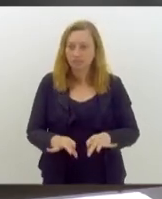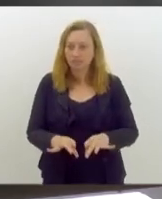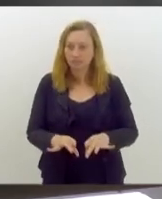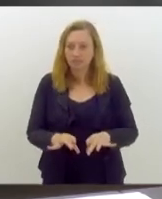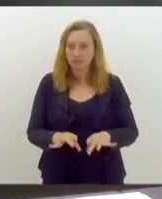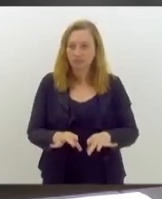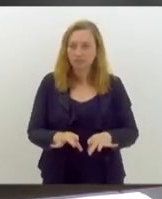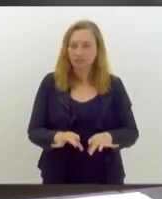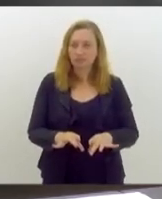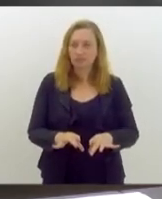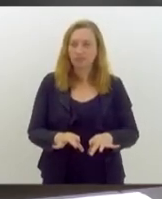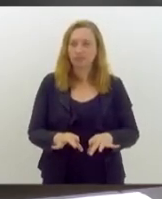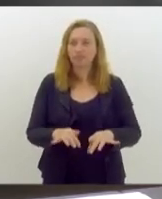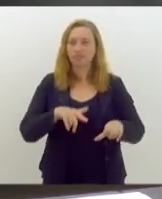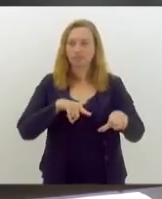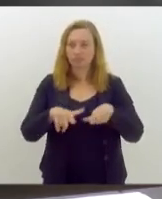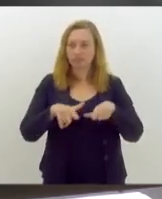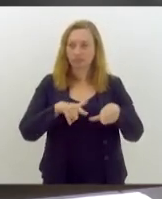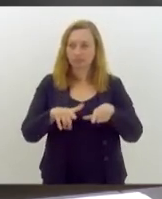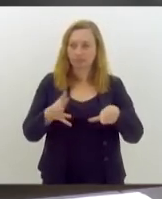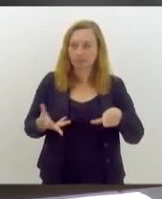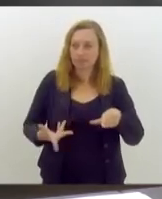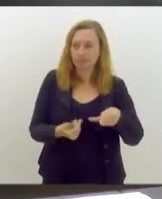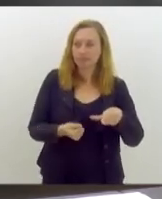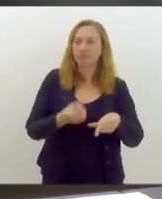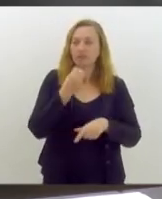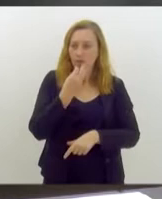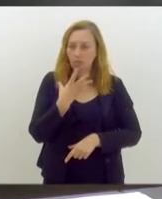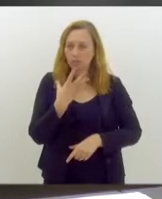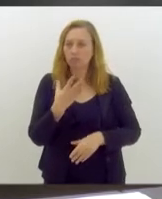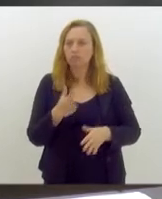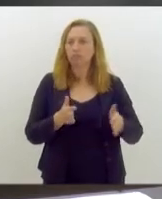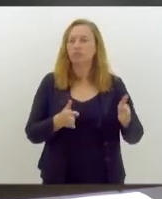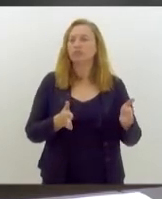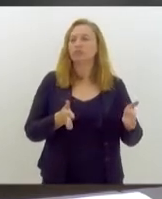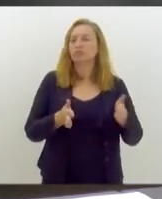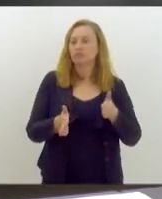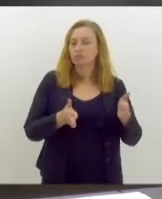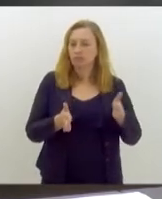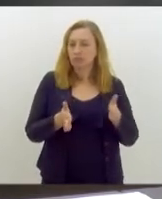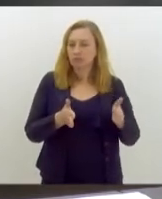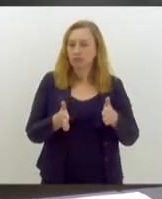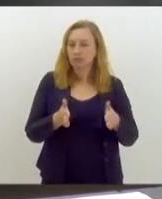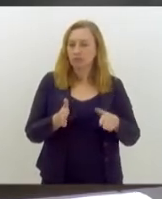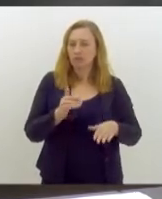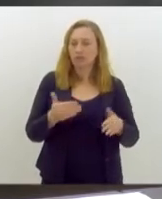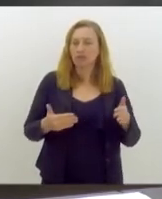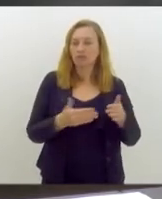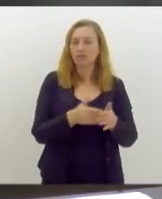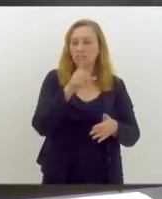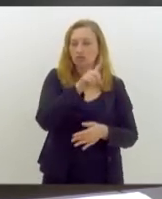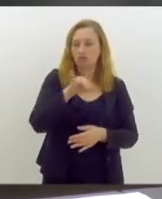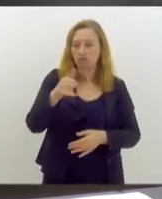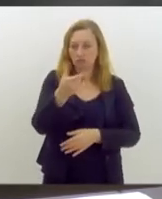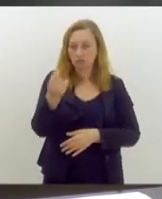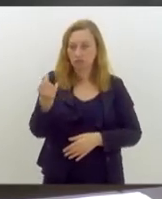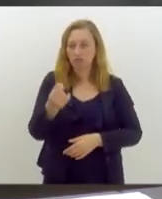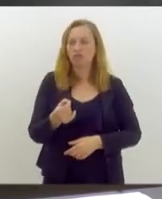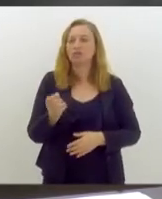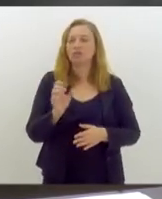terminar esse trabalho é pertinente é prudente esse prazo para apreciação do relatório então